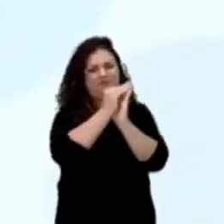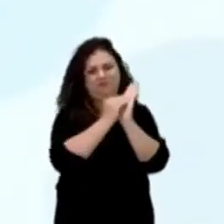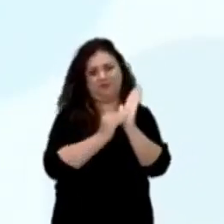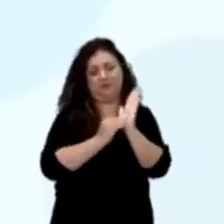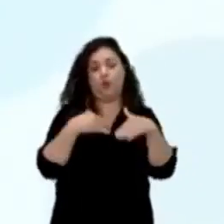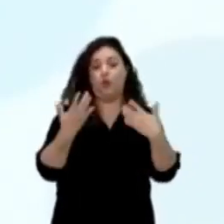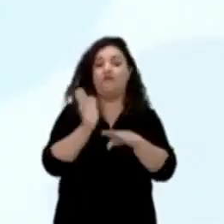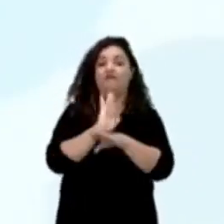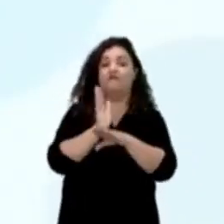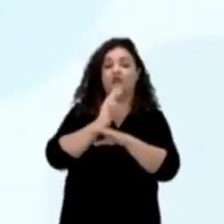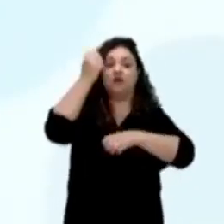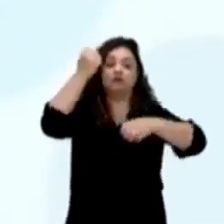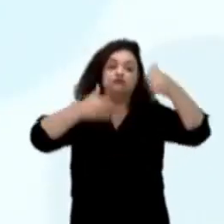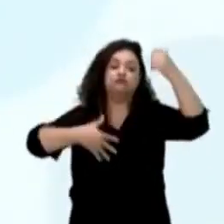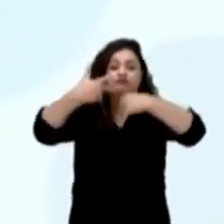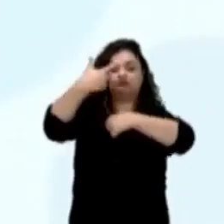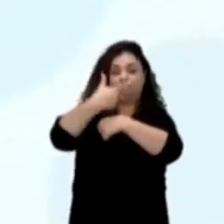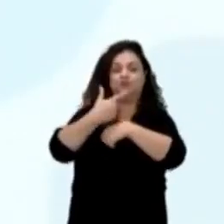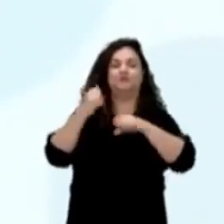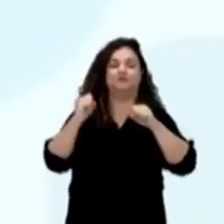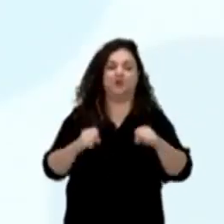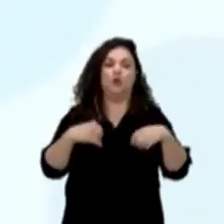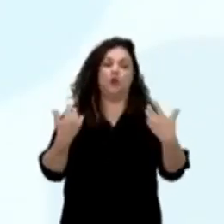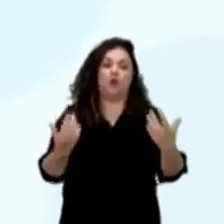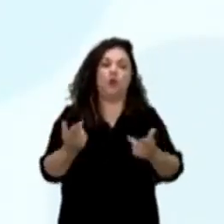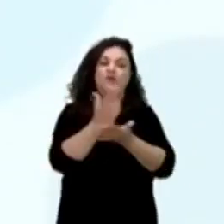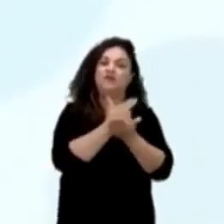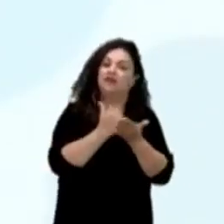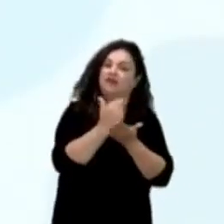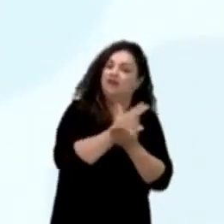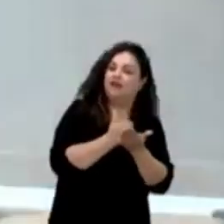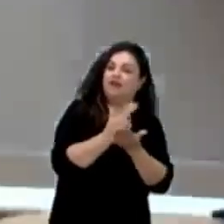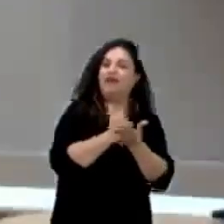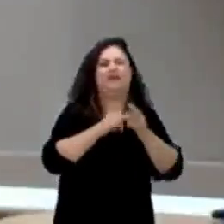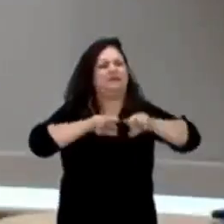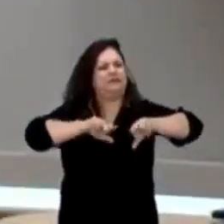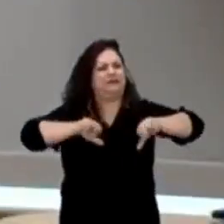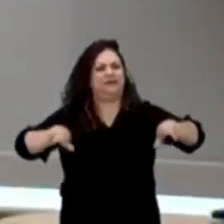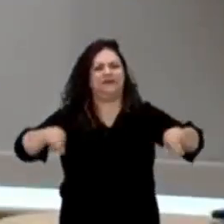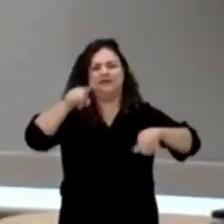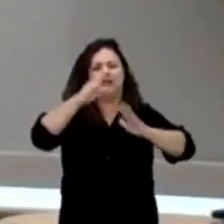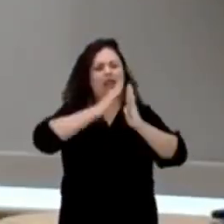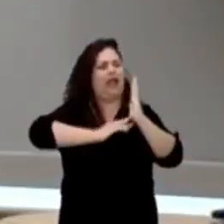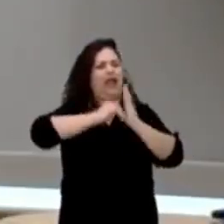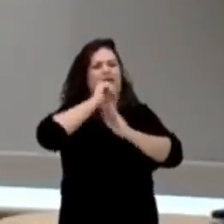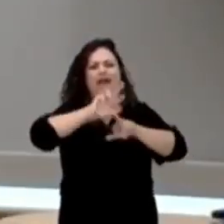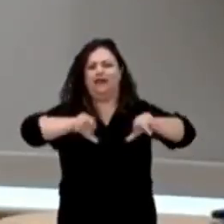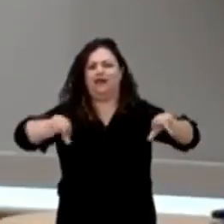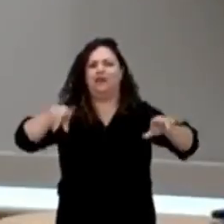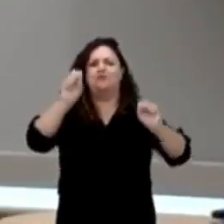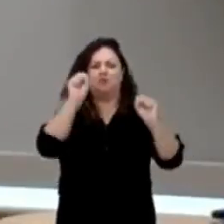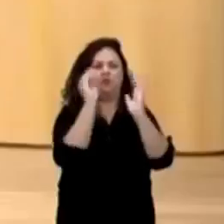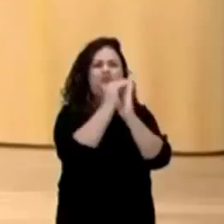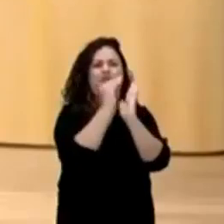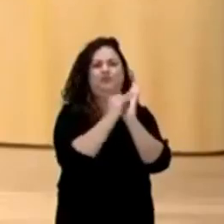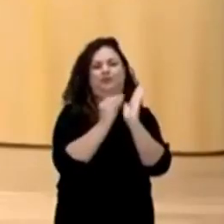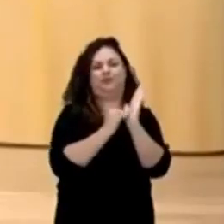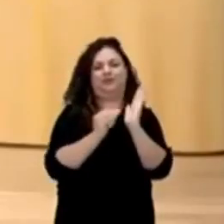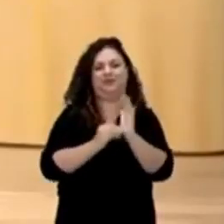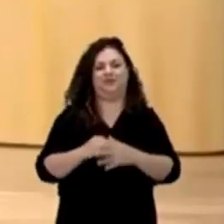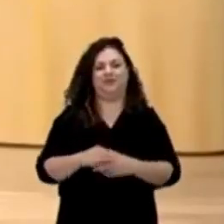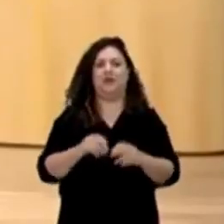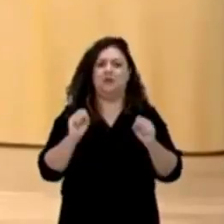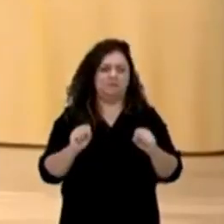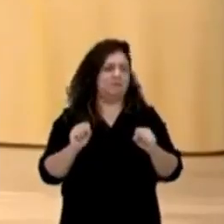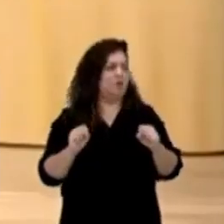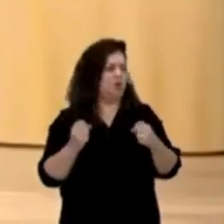vídeo, pode ser em desenho, história em quadrinho, a arte e a expressão que vocês acharem melhor. Posso fazer uma música? Pode também? Pode. Pode, olha